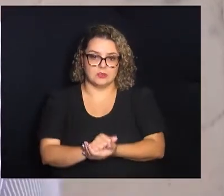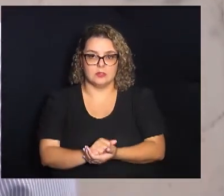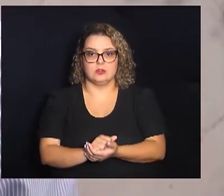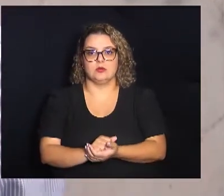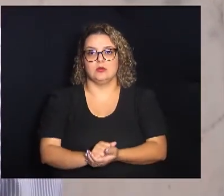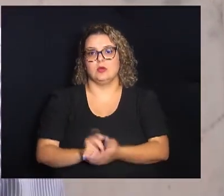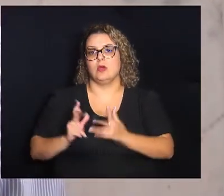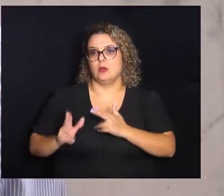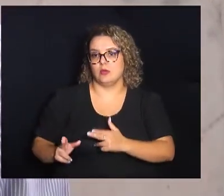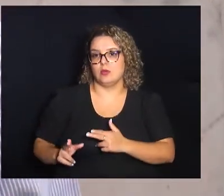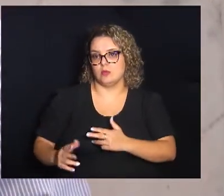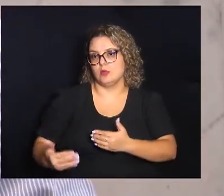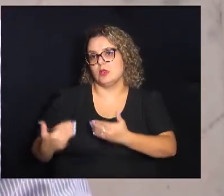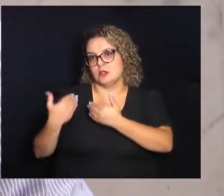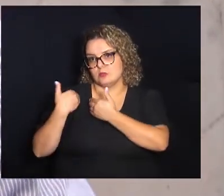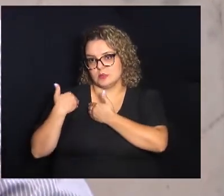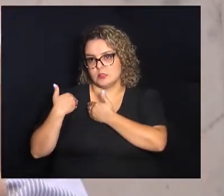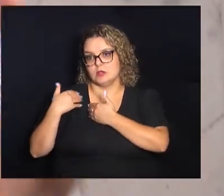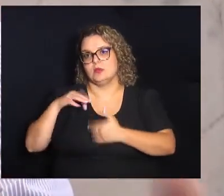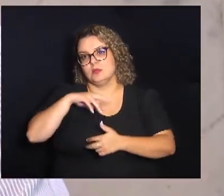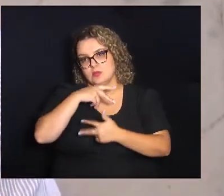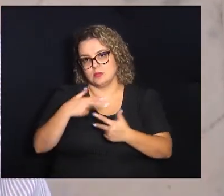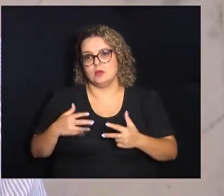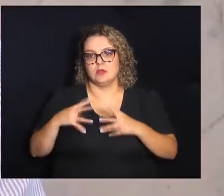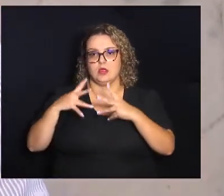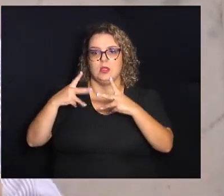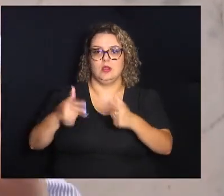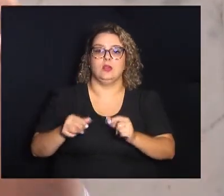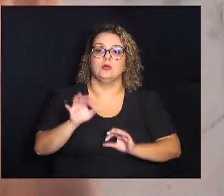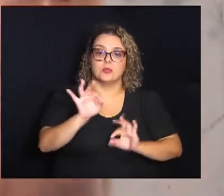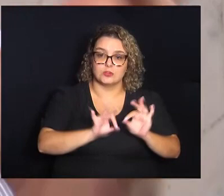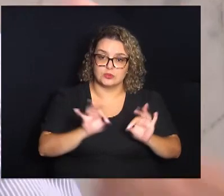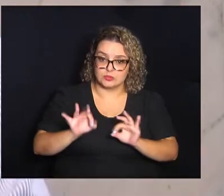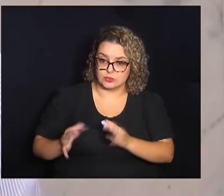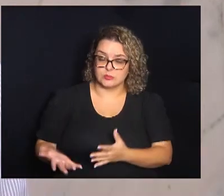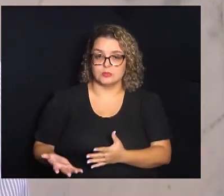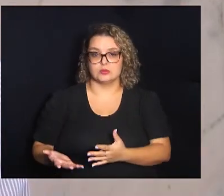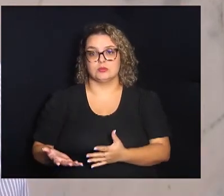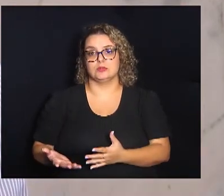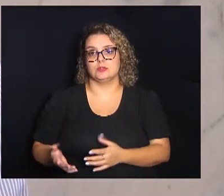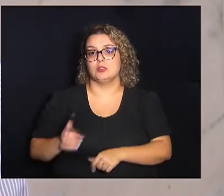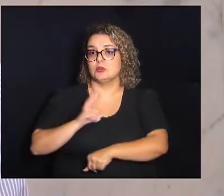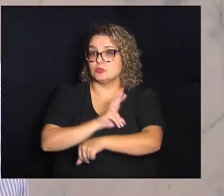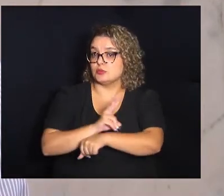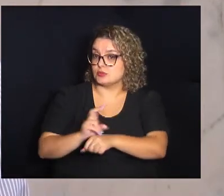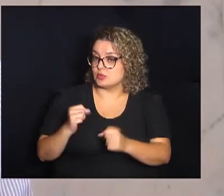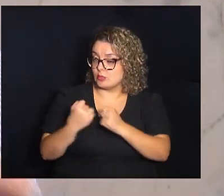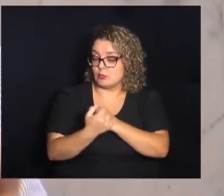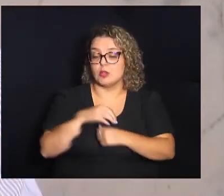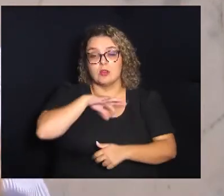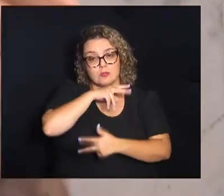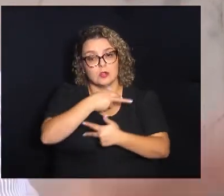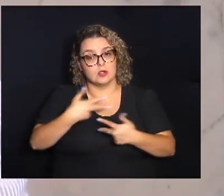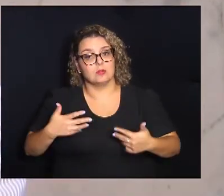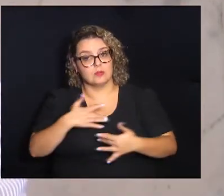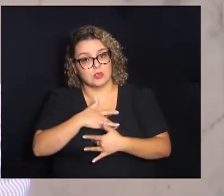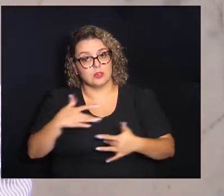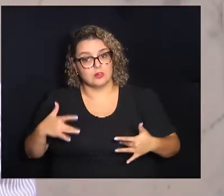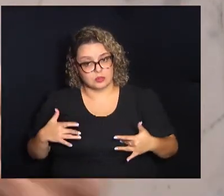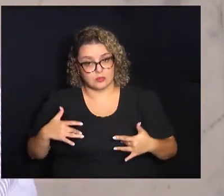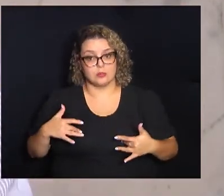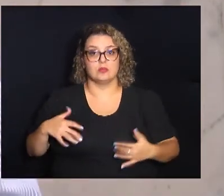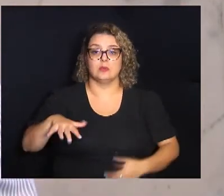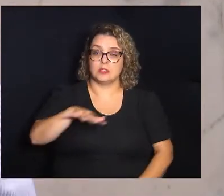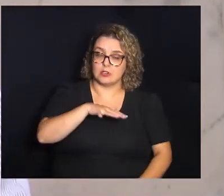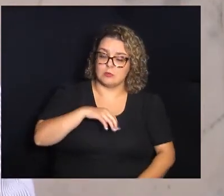tutora daqueles animais. Então é todo um projeto de proteção e bem-estar dos nossos animais com esse viés